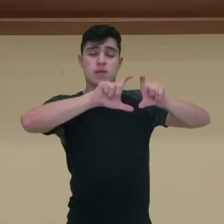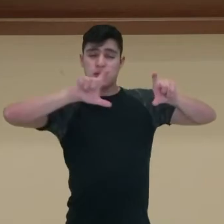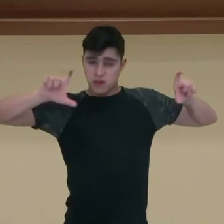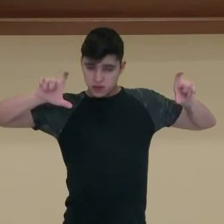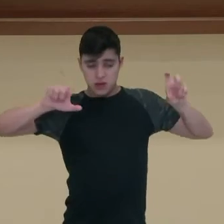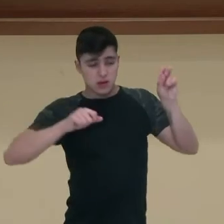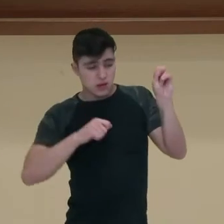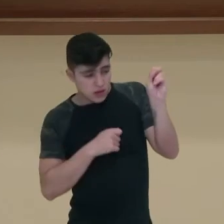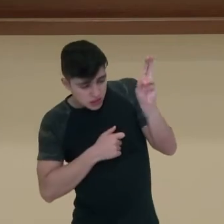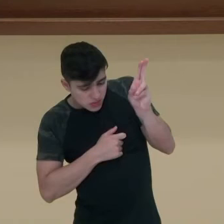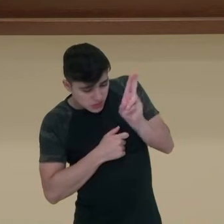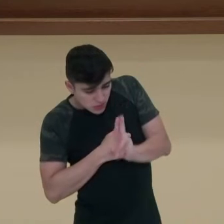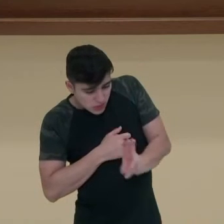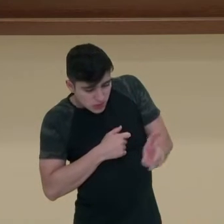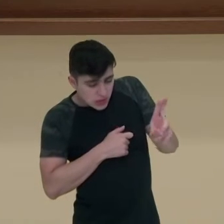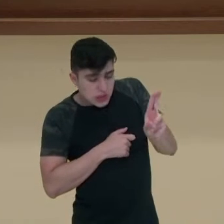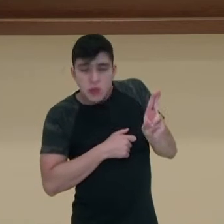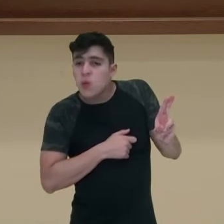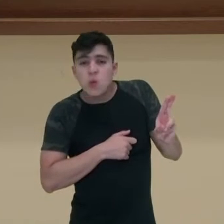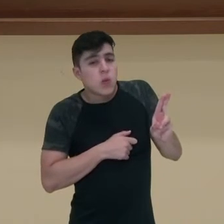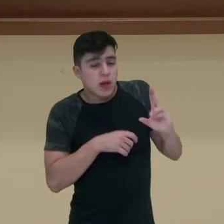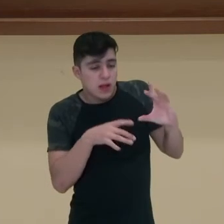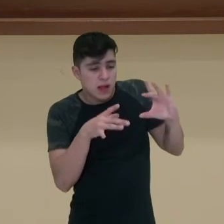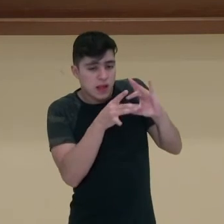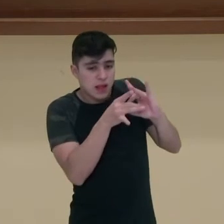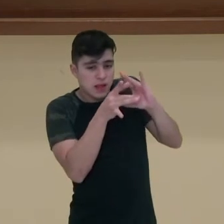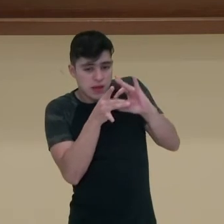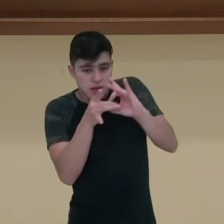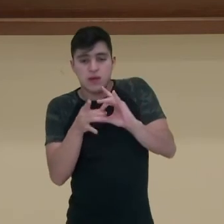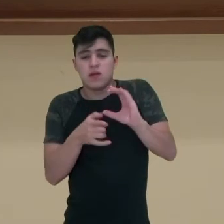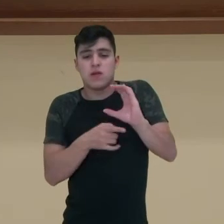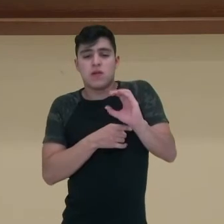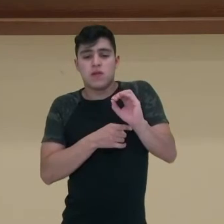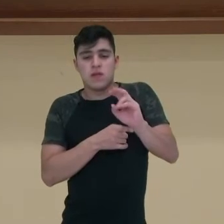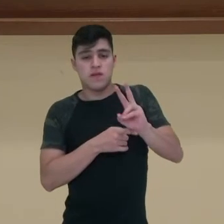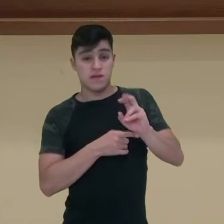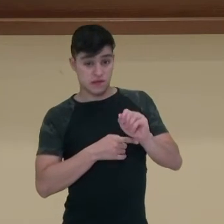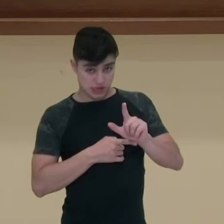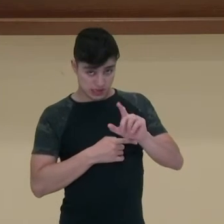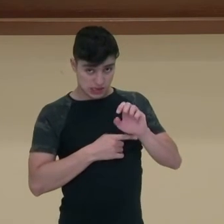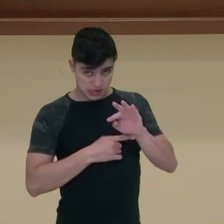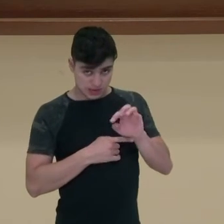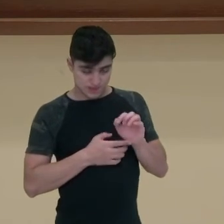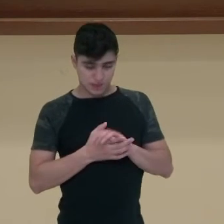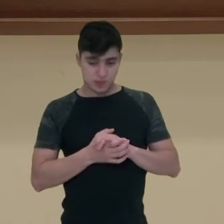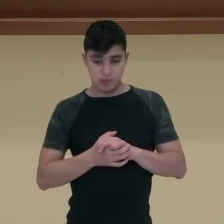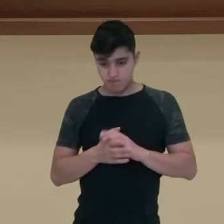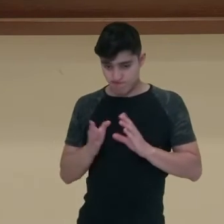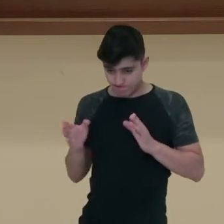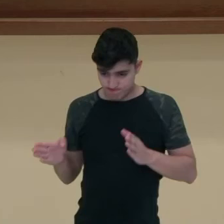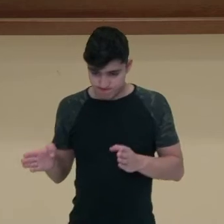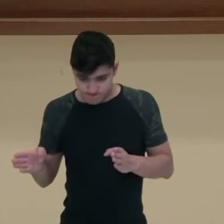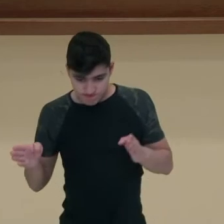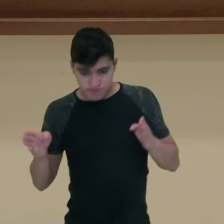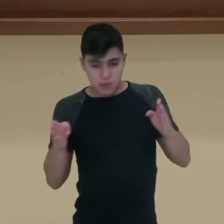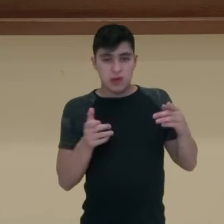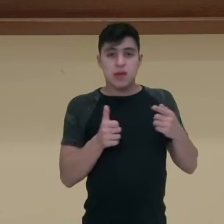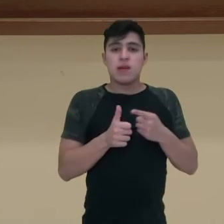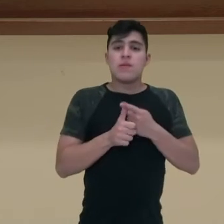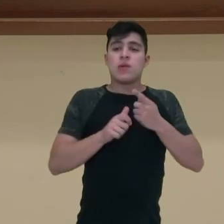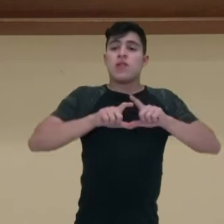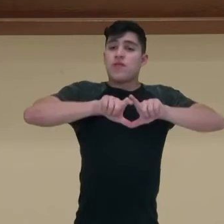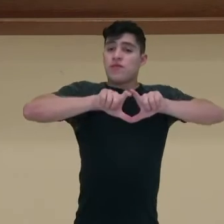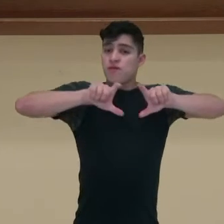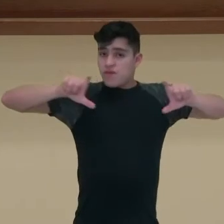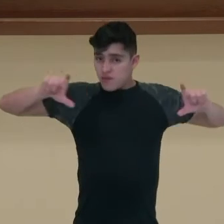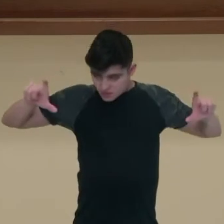fórmulas utilizadas nas ligações. A primeira fórmula que nós vamos falar, que nós vamos utilizar, é a